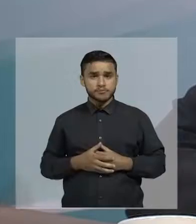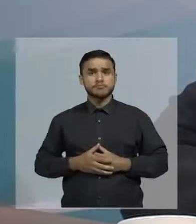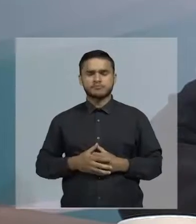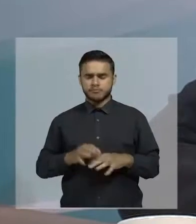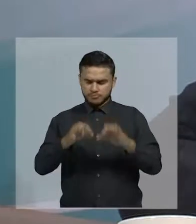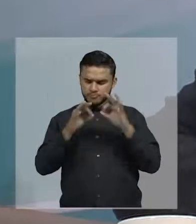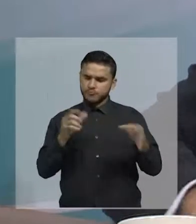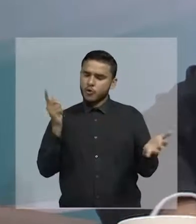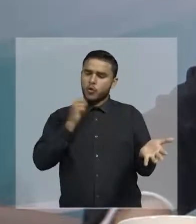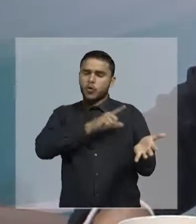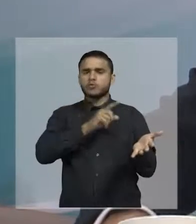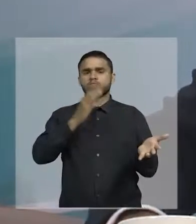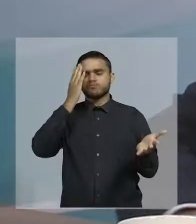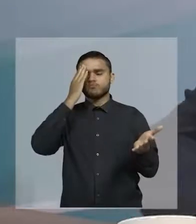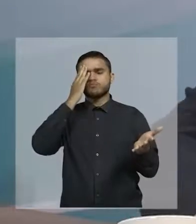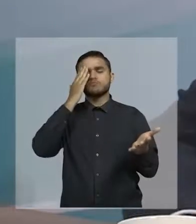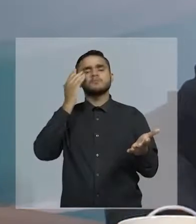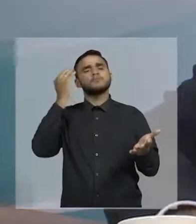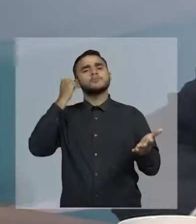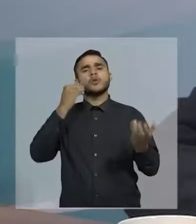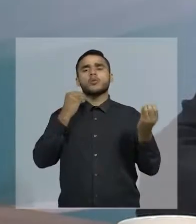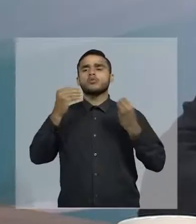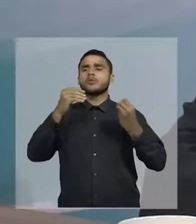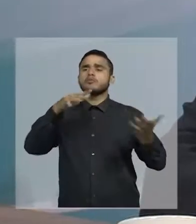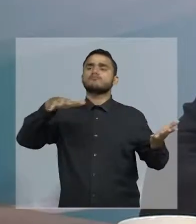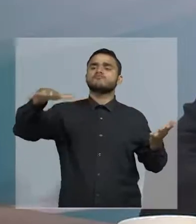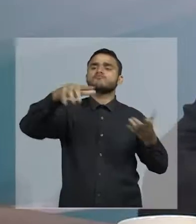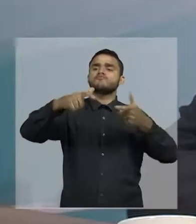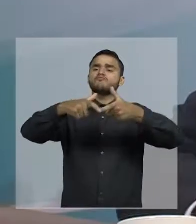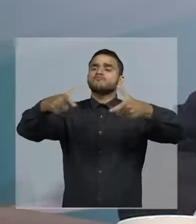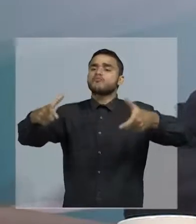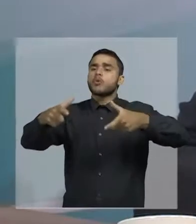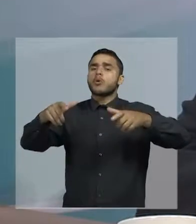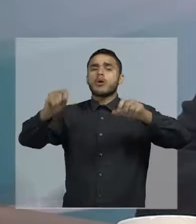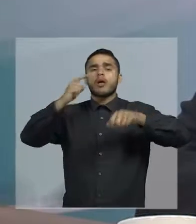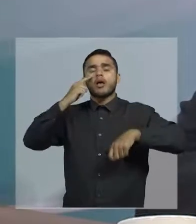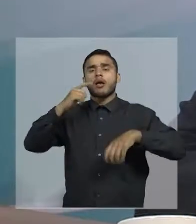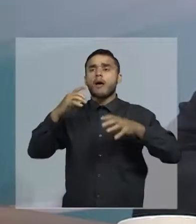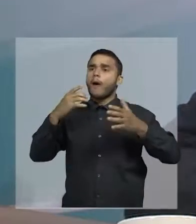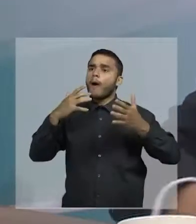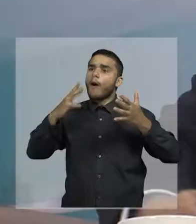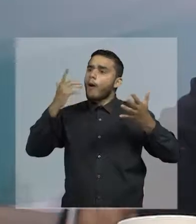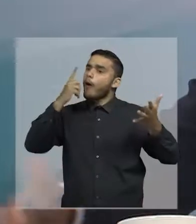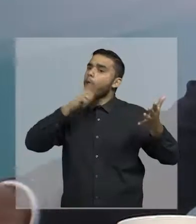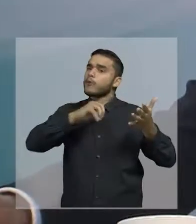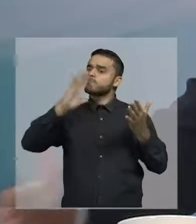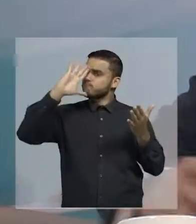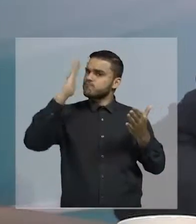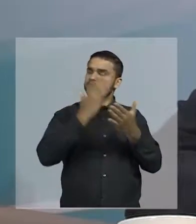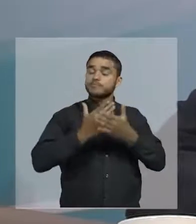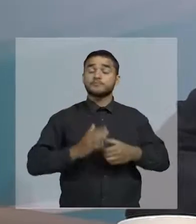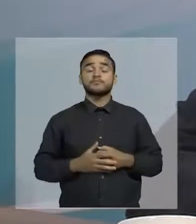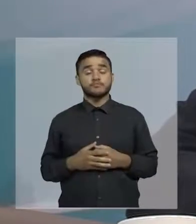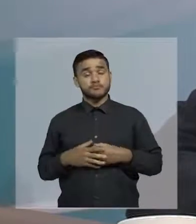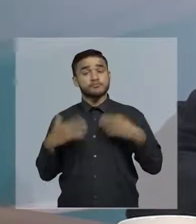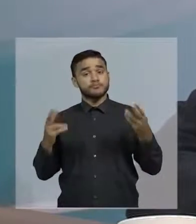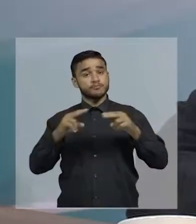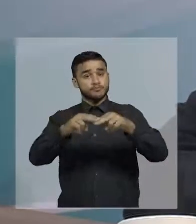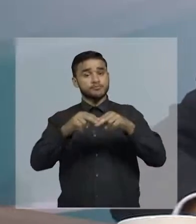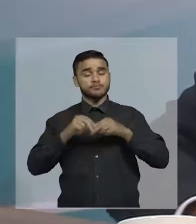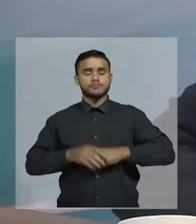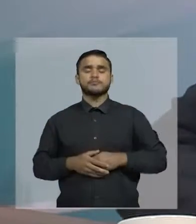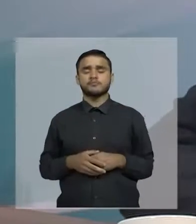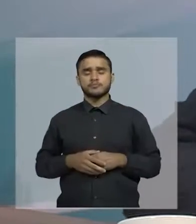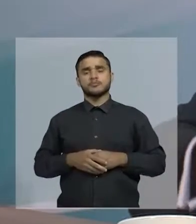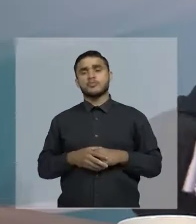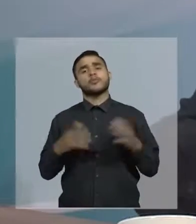que faz com que ele consiga dominar um certo setor da sociedade. Partindo desse princípio, nós